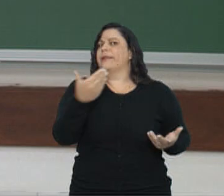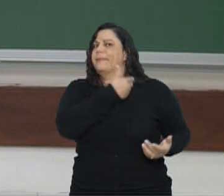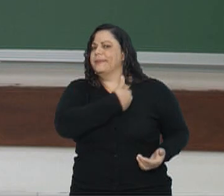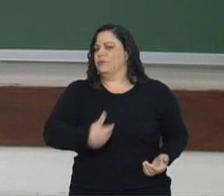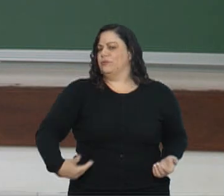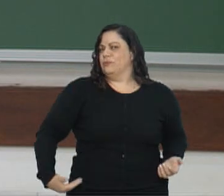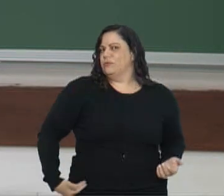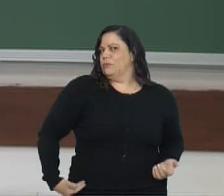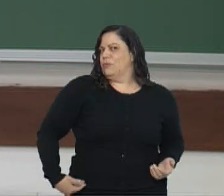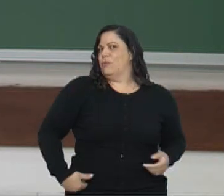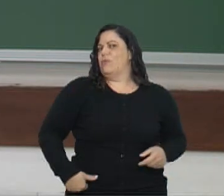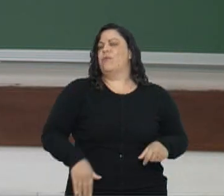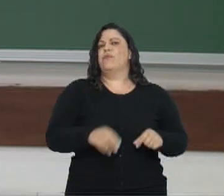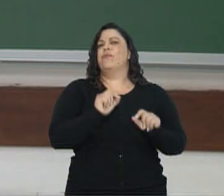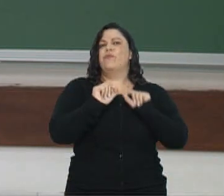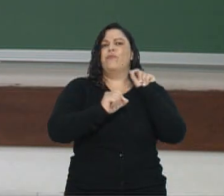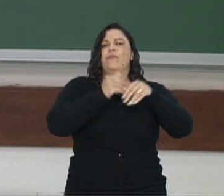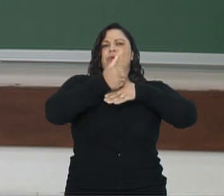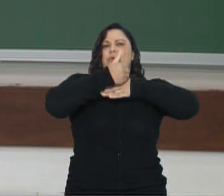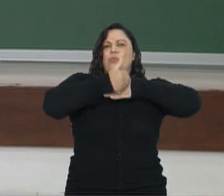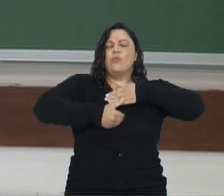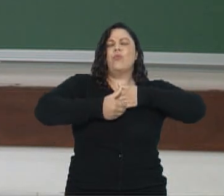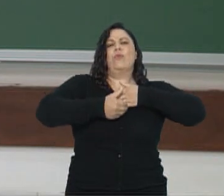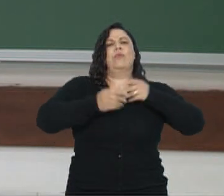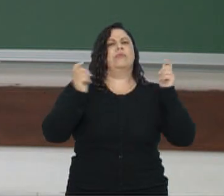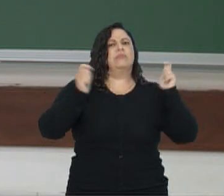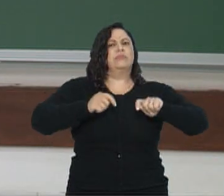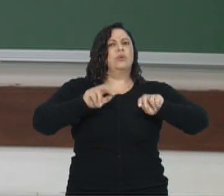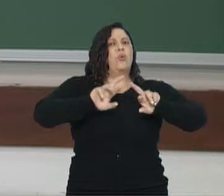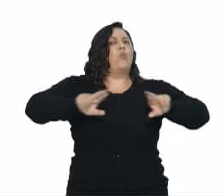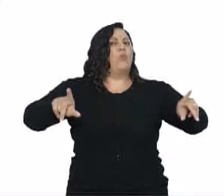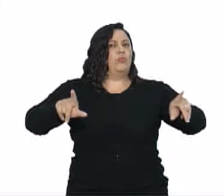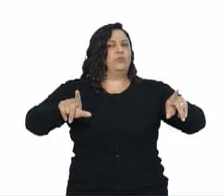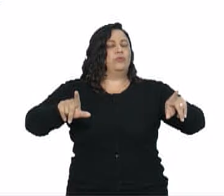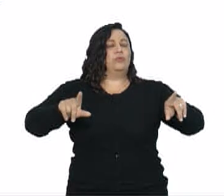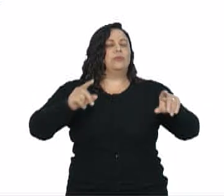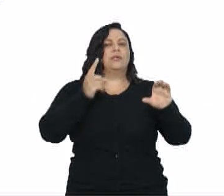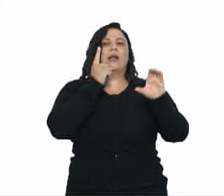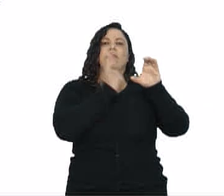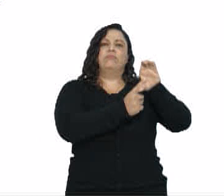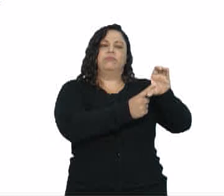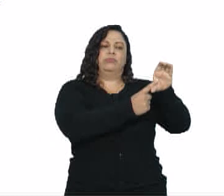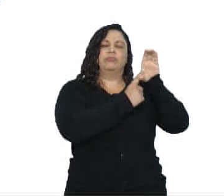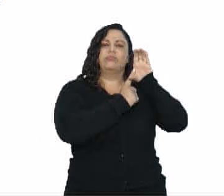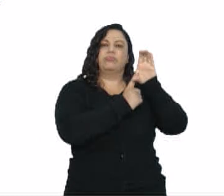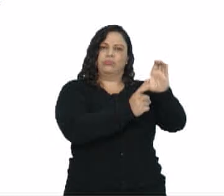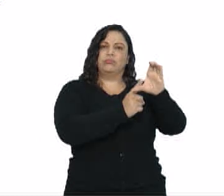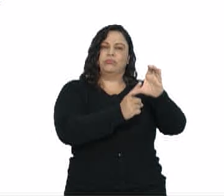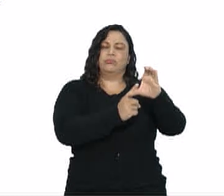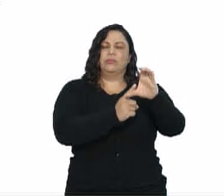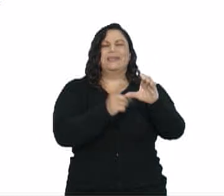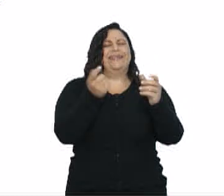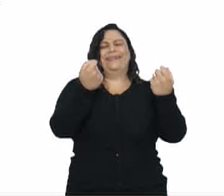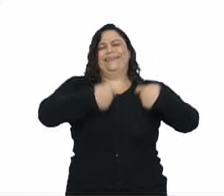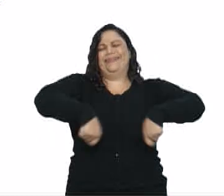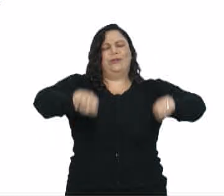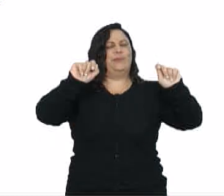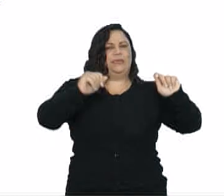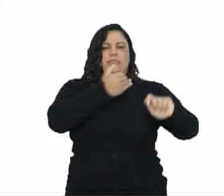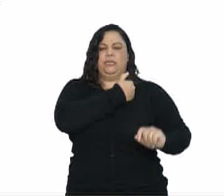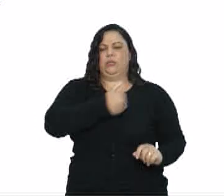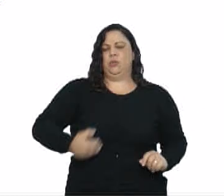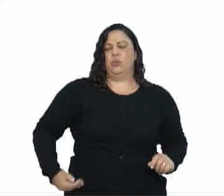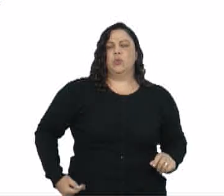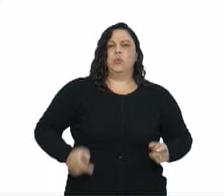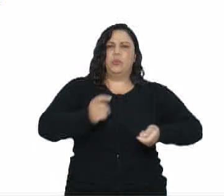um Estado, nós vamos ter um outro regime de governo para eles, que é o comunismo, quando você não precisa mais do governo para administrar as